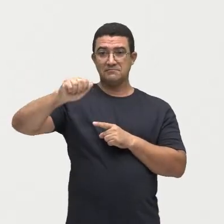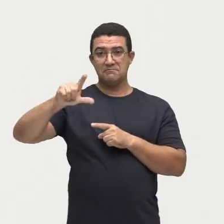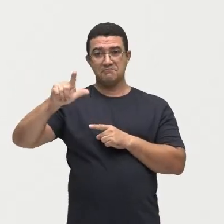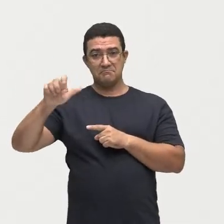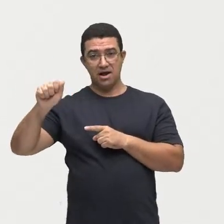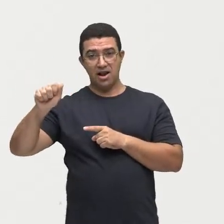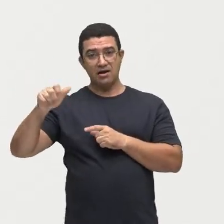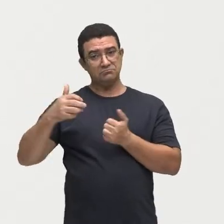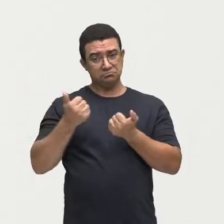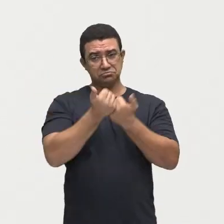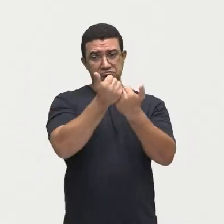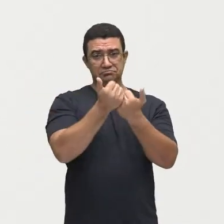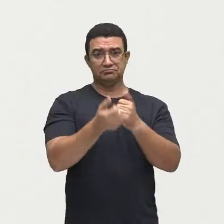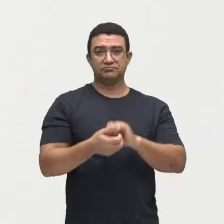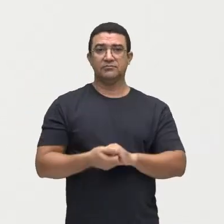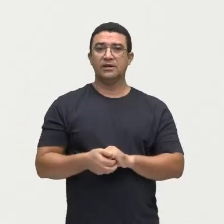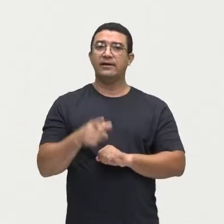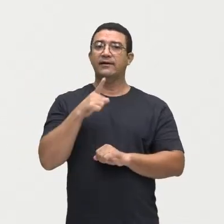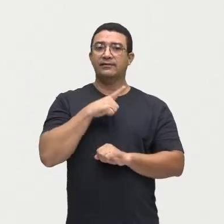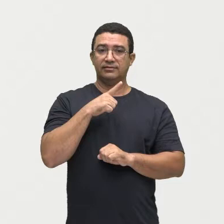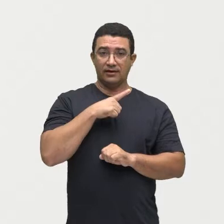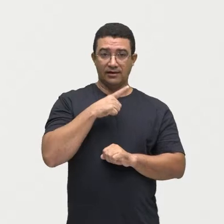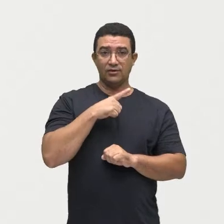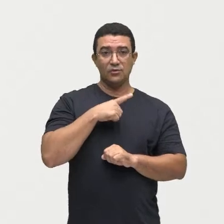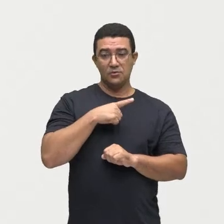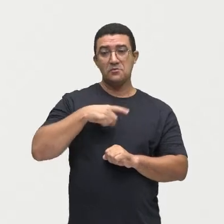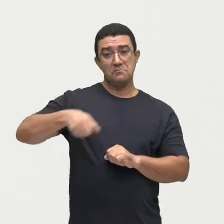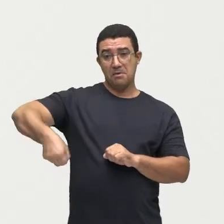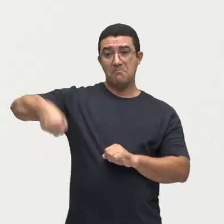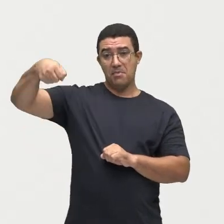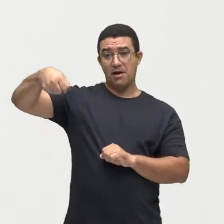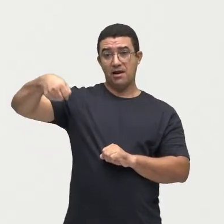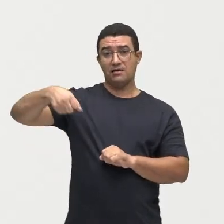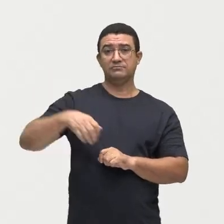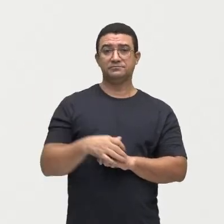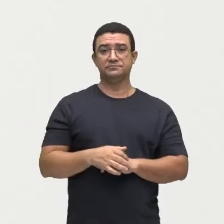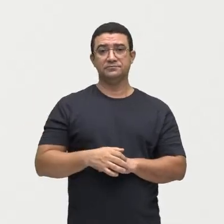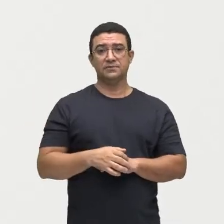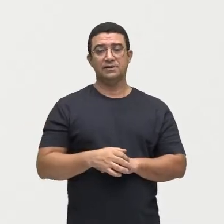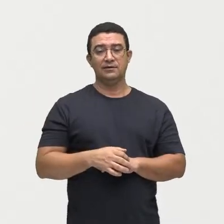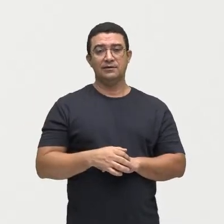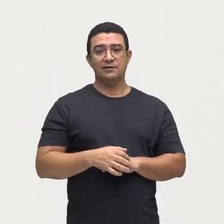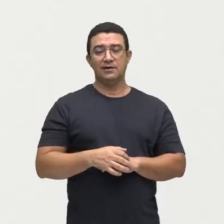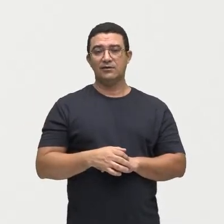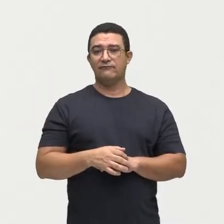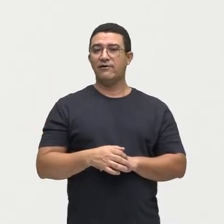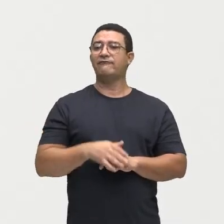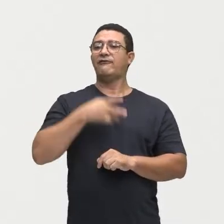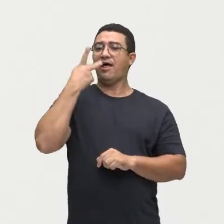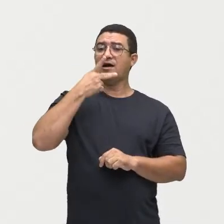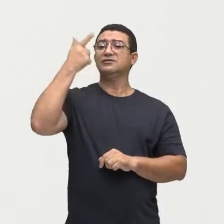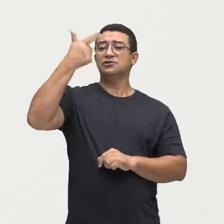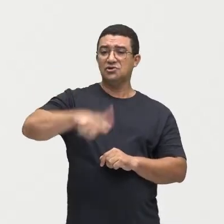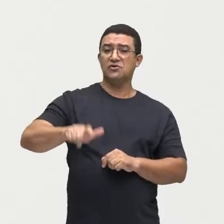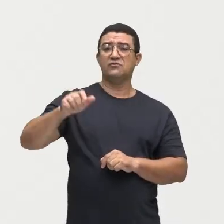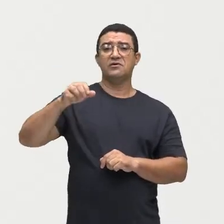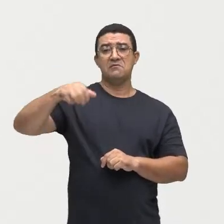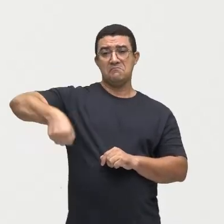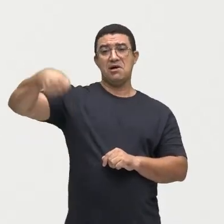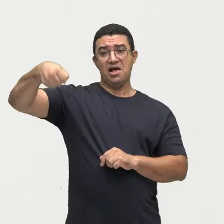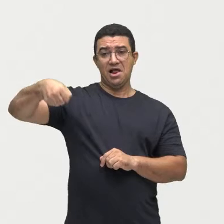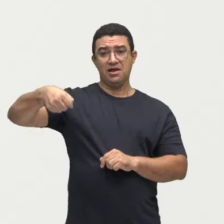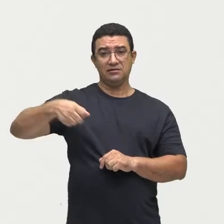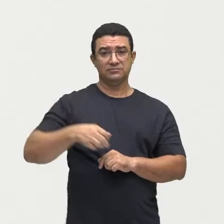ele substitui. Tenho uma mala. Aí, para eu não falar novamente, a